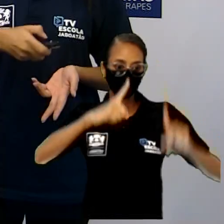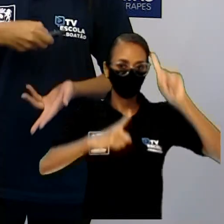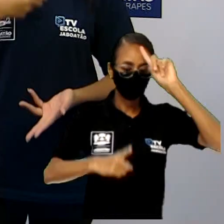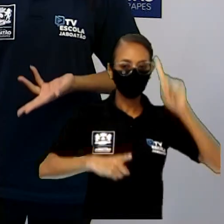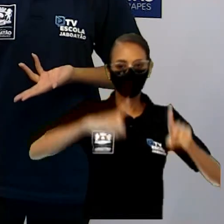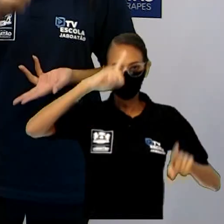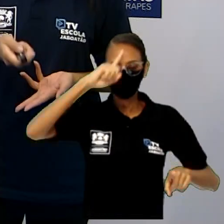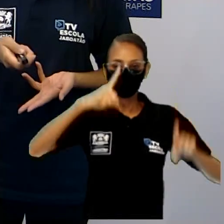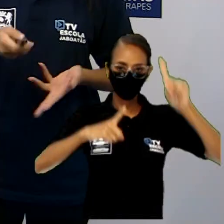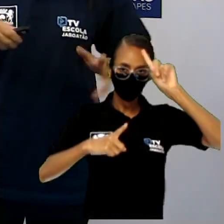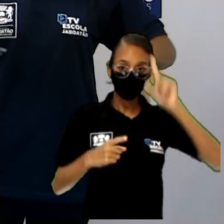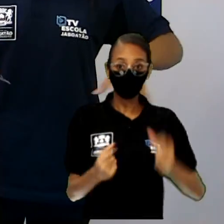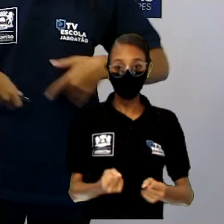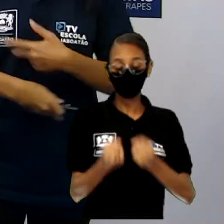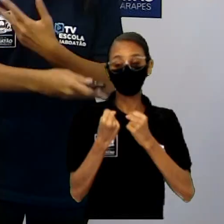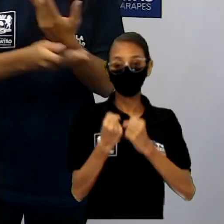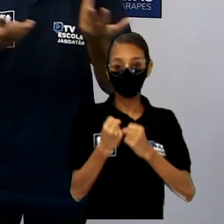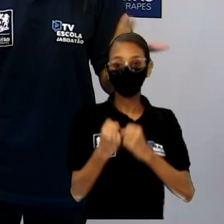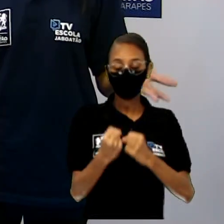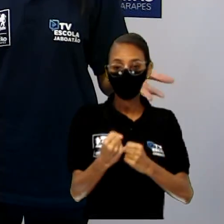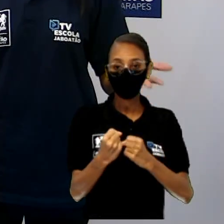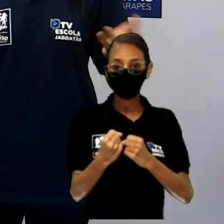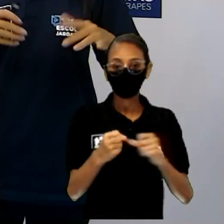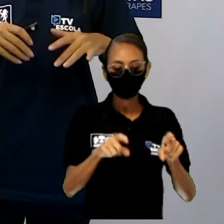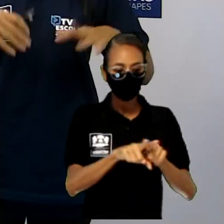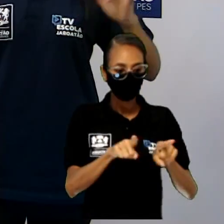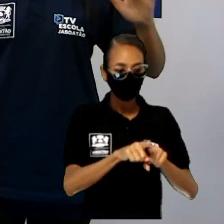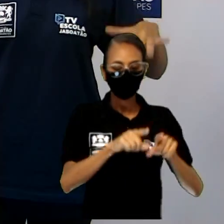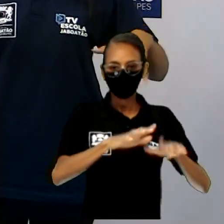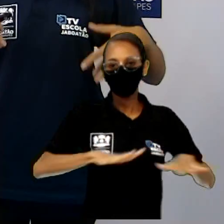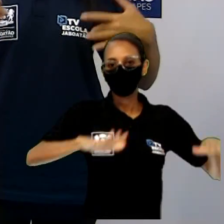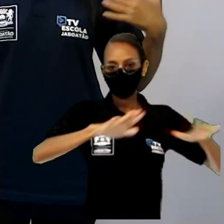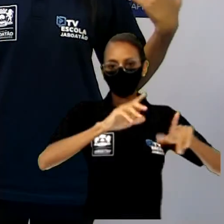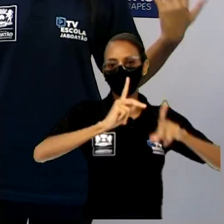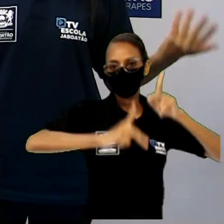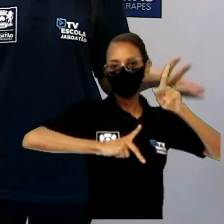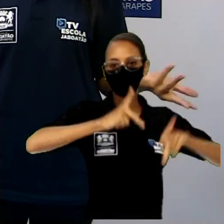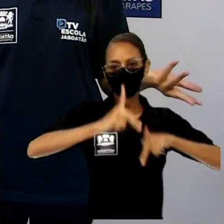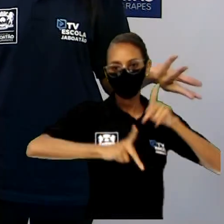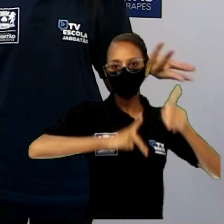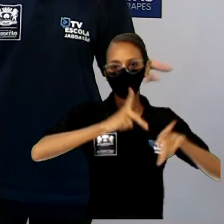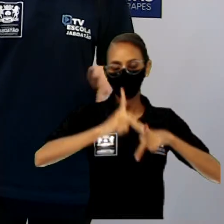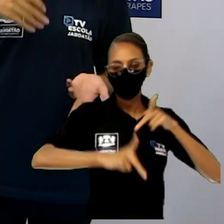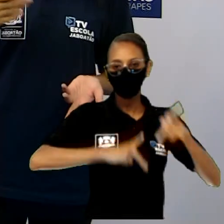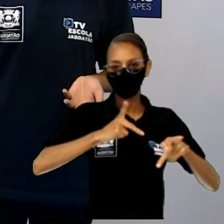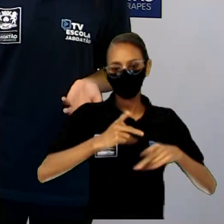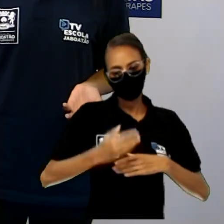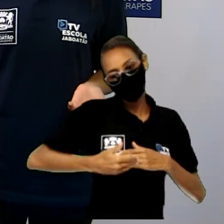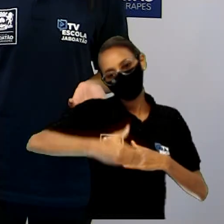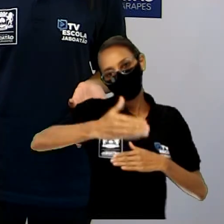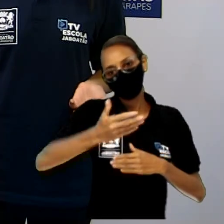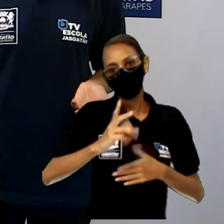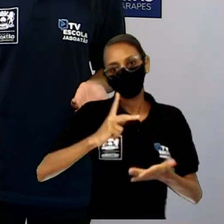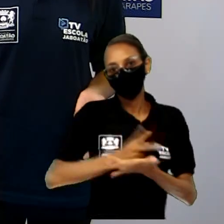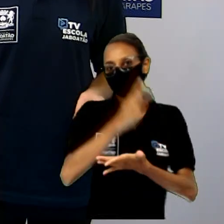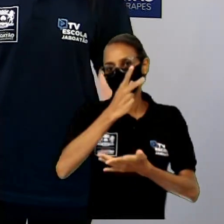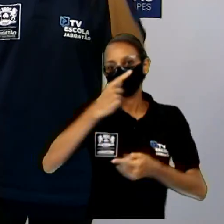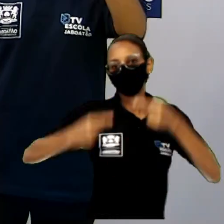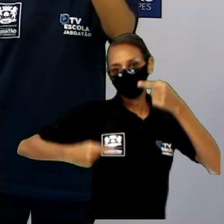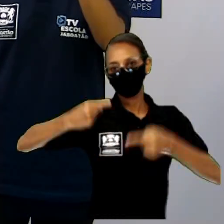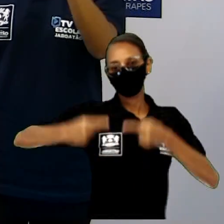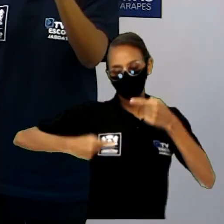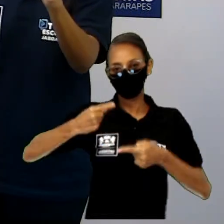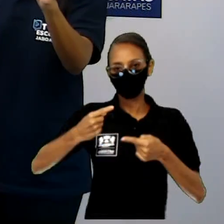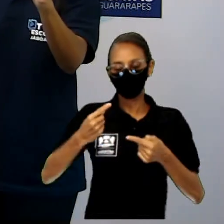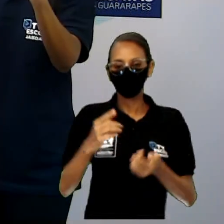incisiva, de maneira mais forte e liderar aquele povo frente ali possíveis conflitos com outros povos da região, tá?